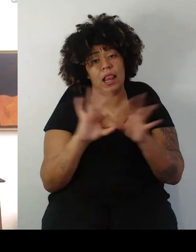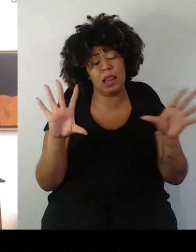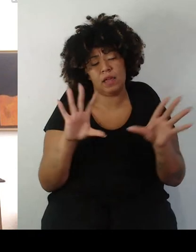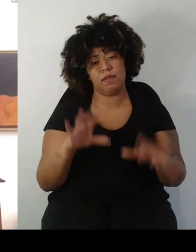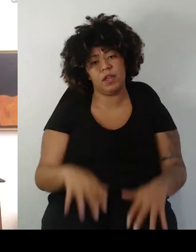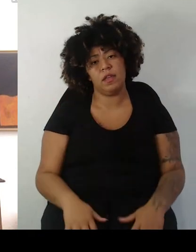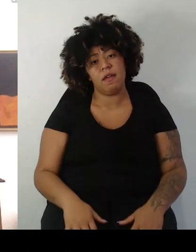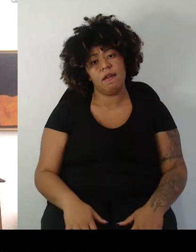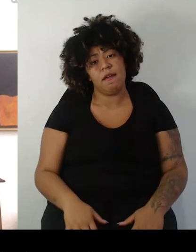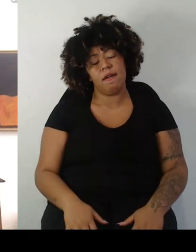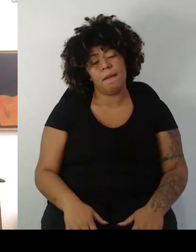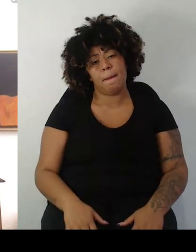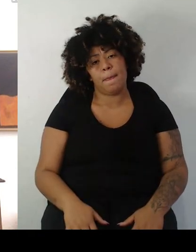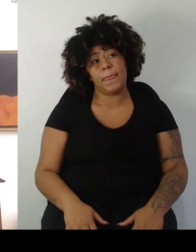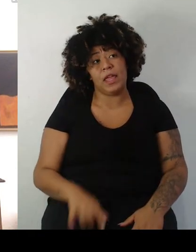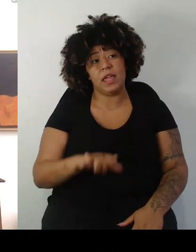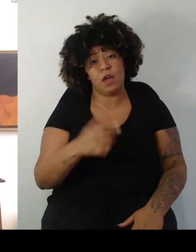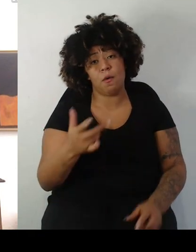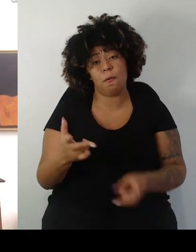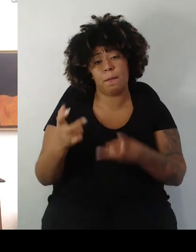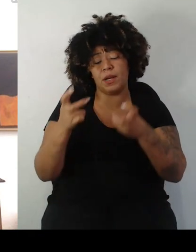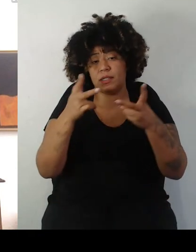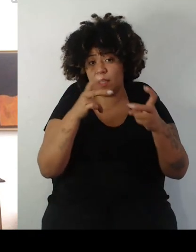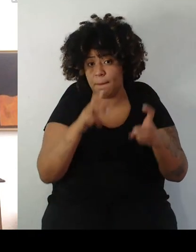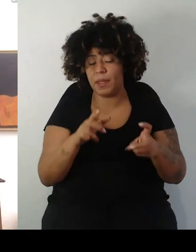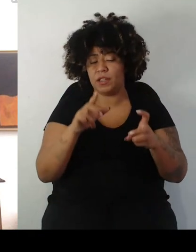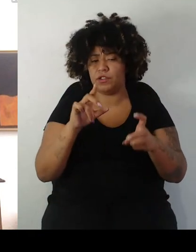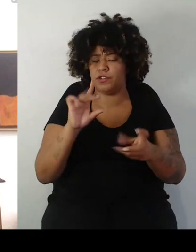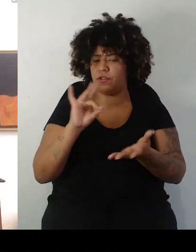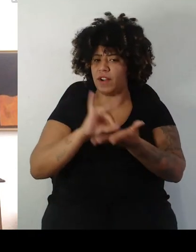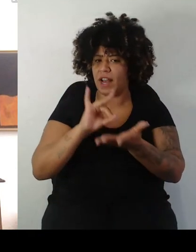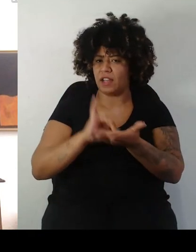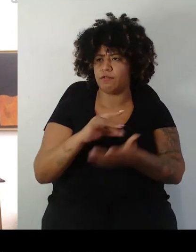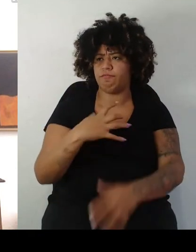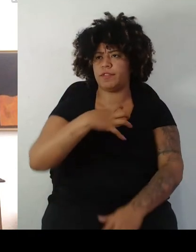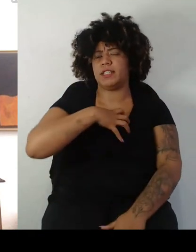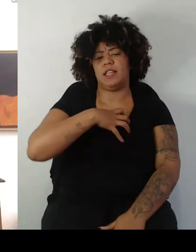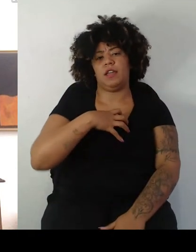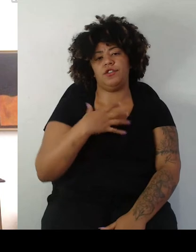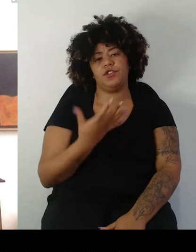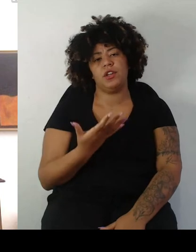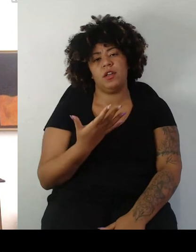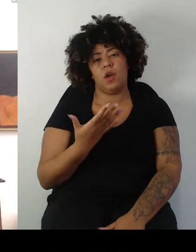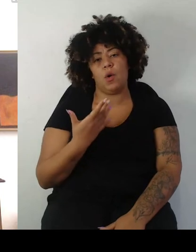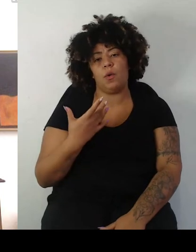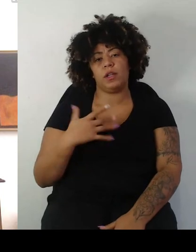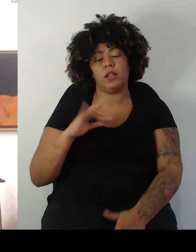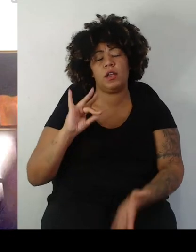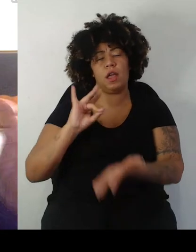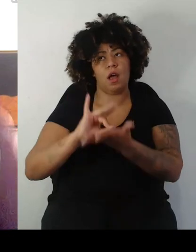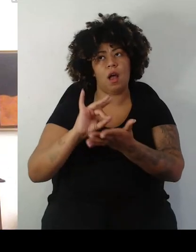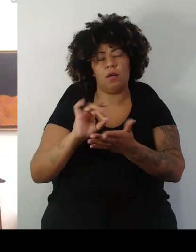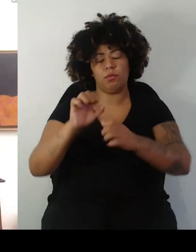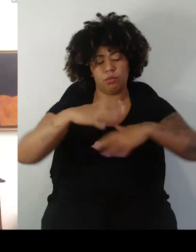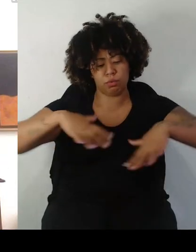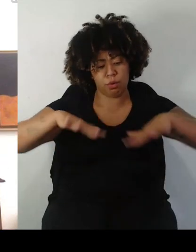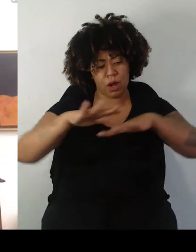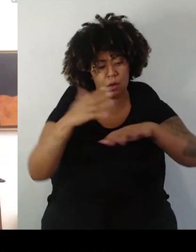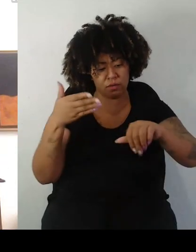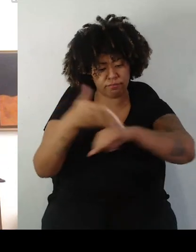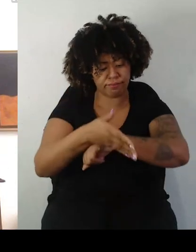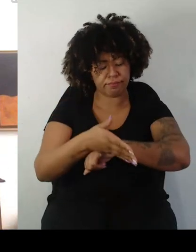fez parte do drama mesmo trazido pelo evento e foi maravilhoso